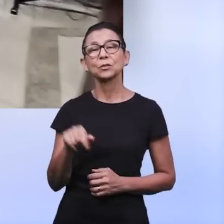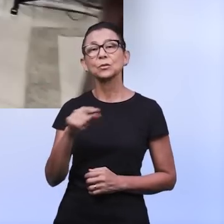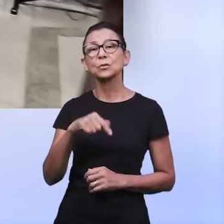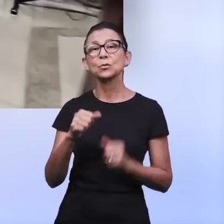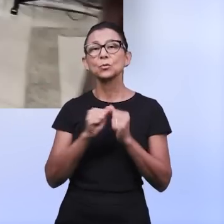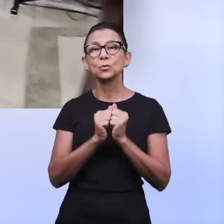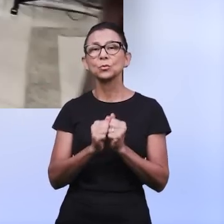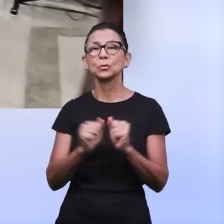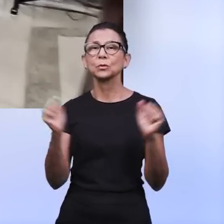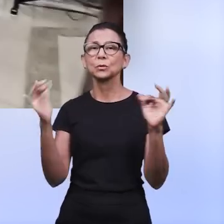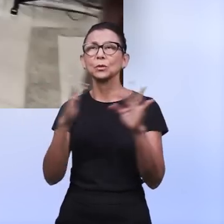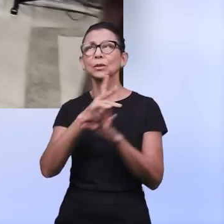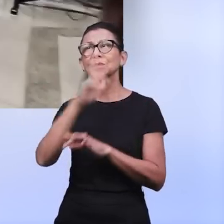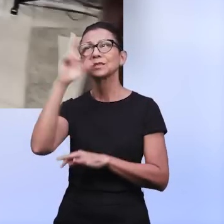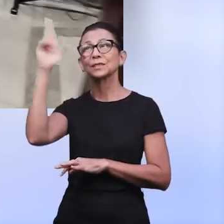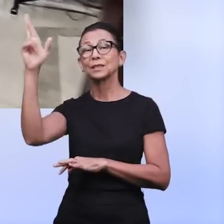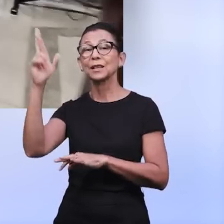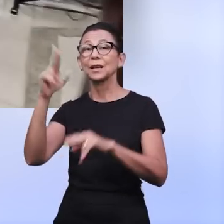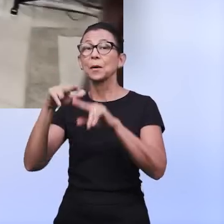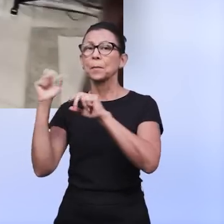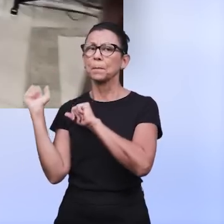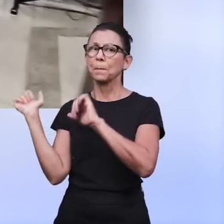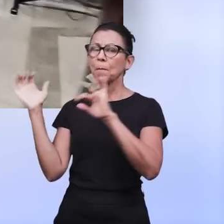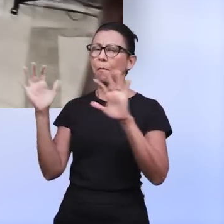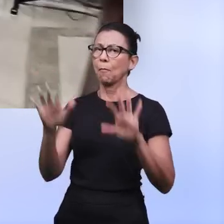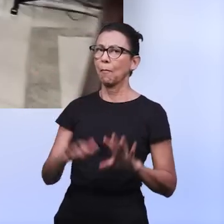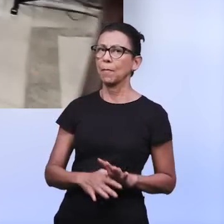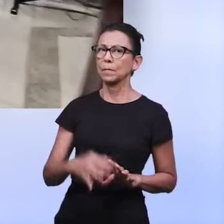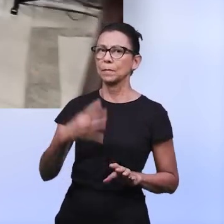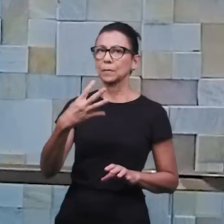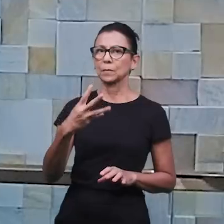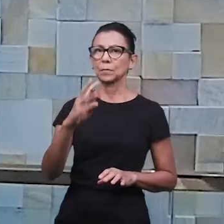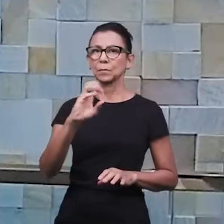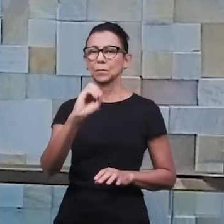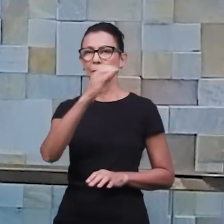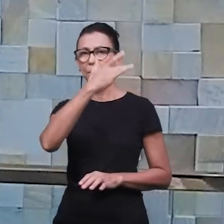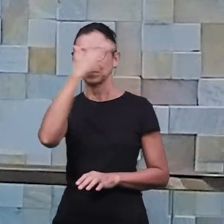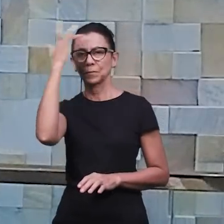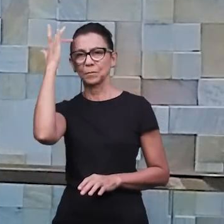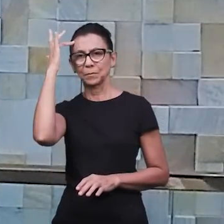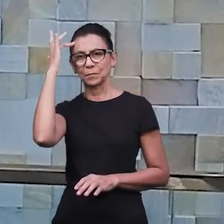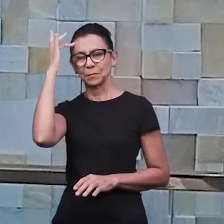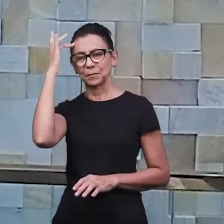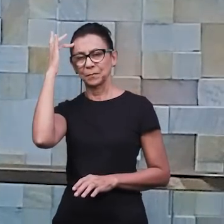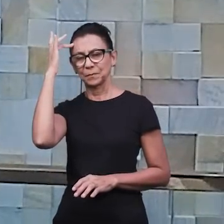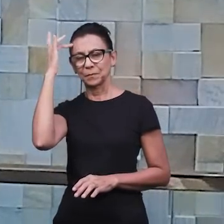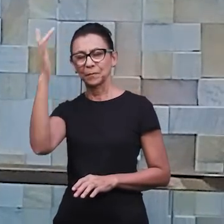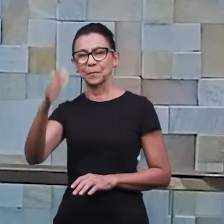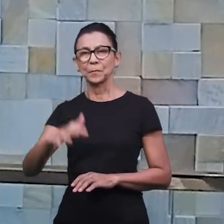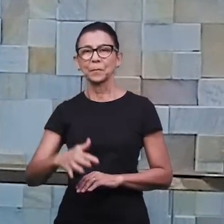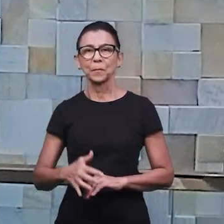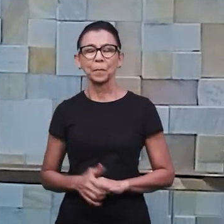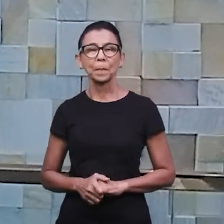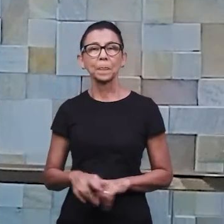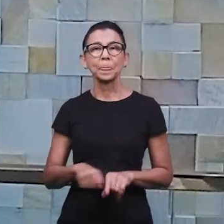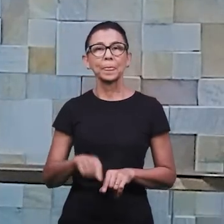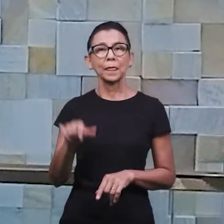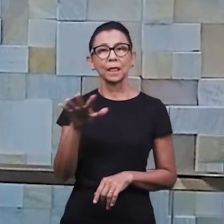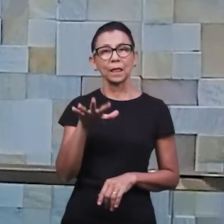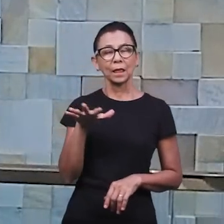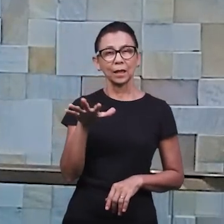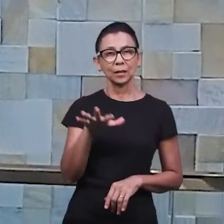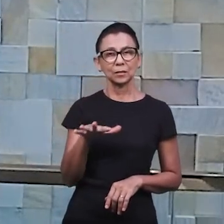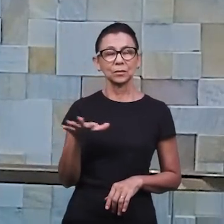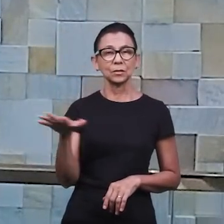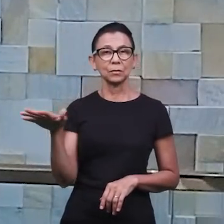bênção. Participaram deste culto cerca de 40 irmãos. No município de Anitápolis, na região da Serra,